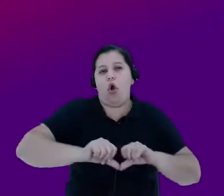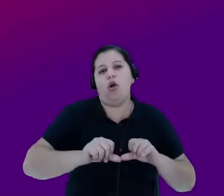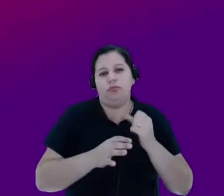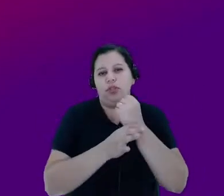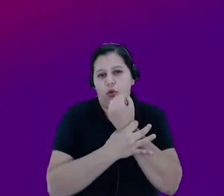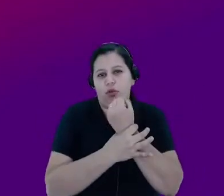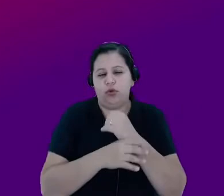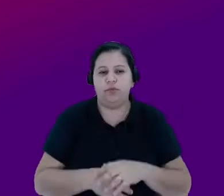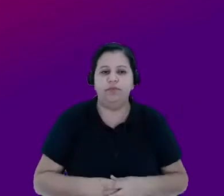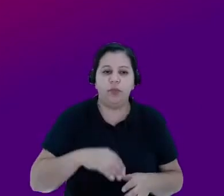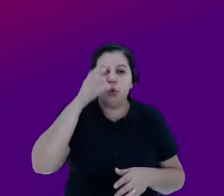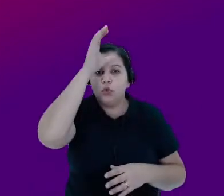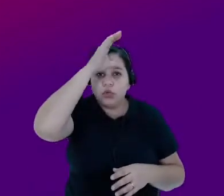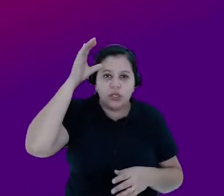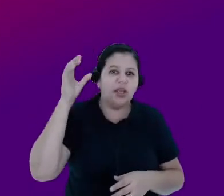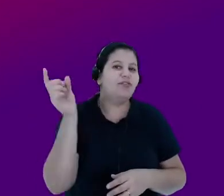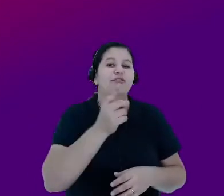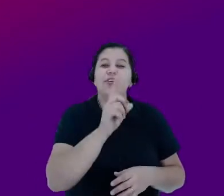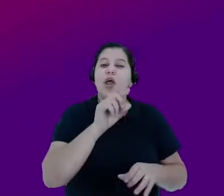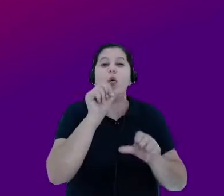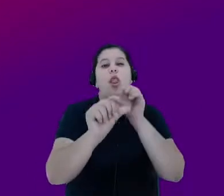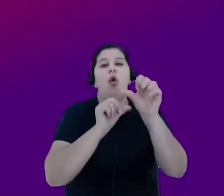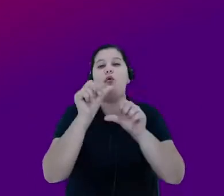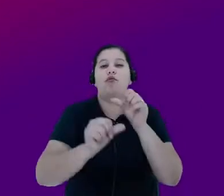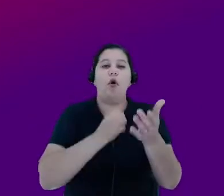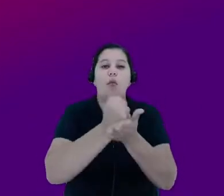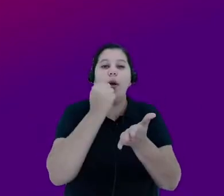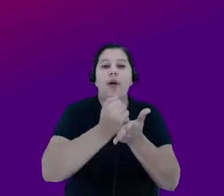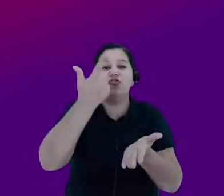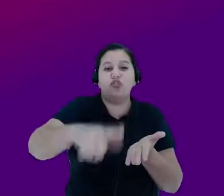são os clientes que não renovaram seus seguros. Então,